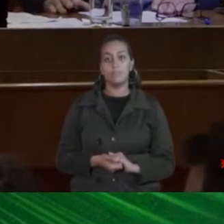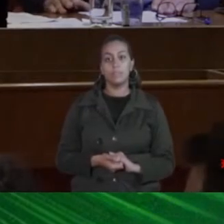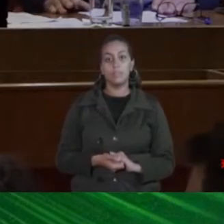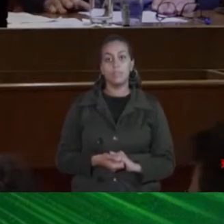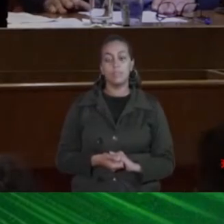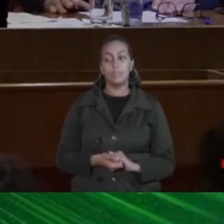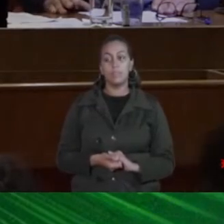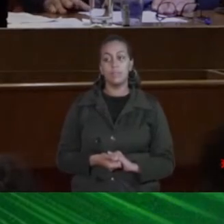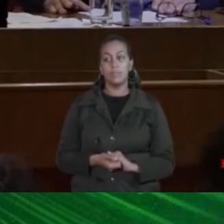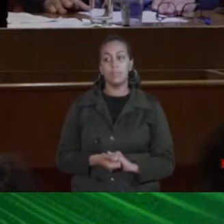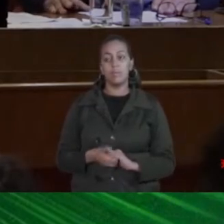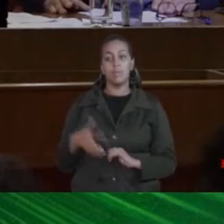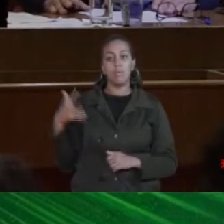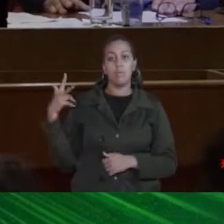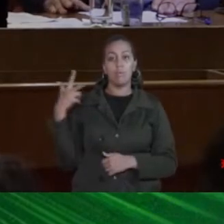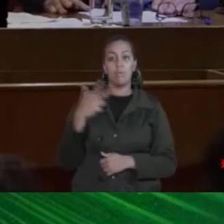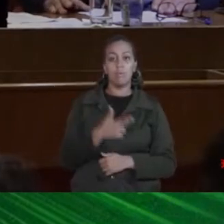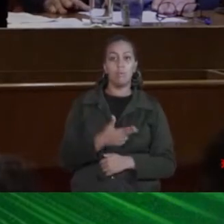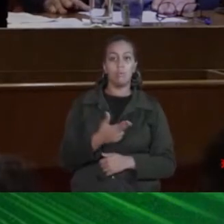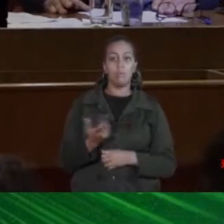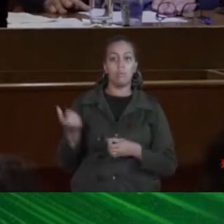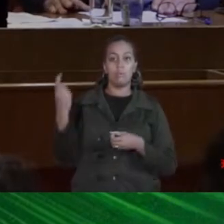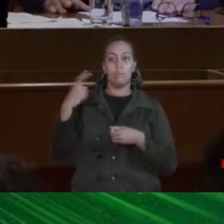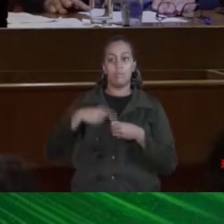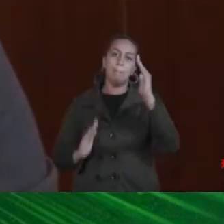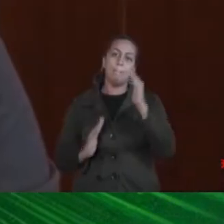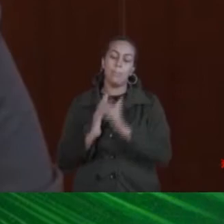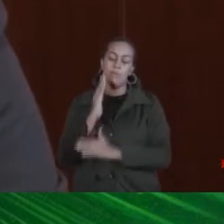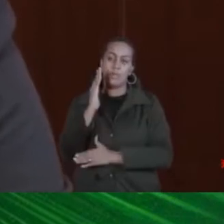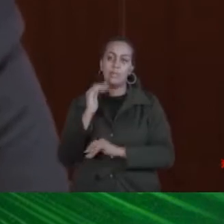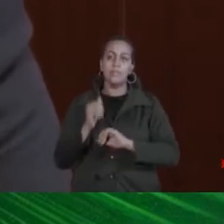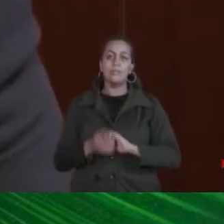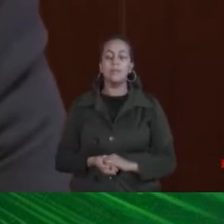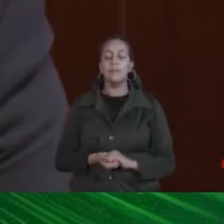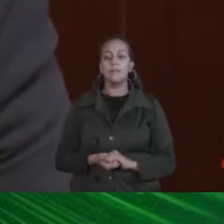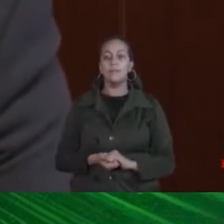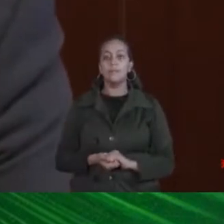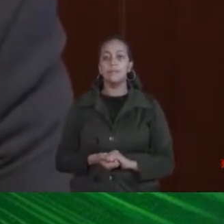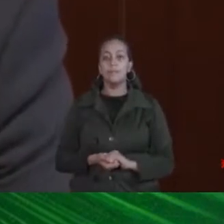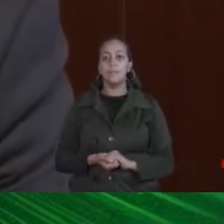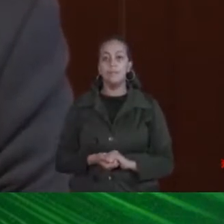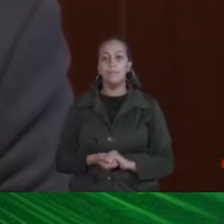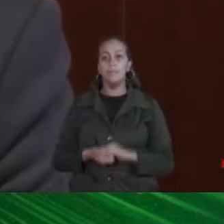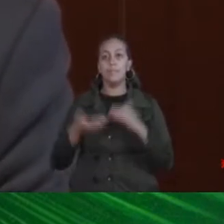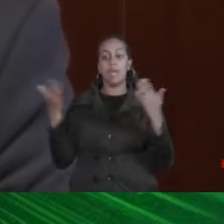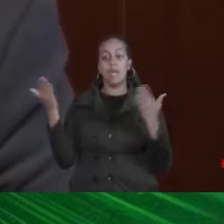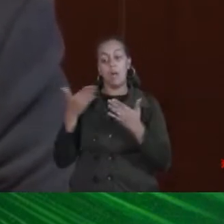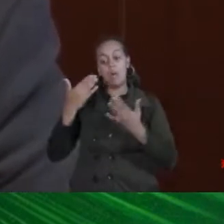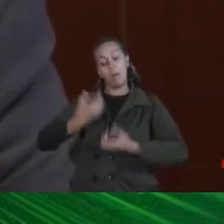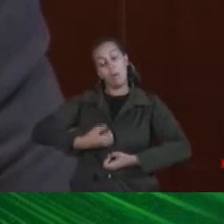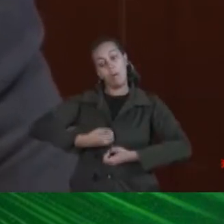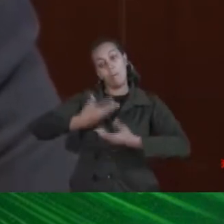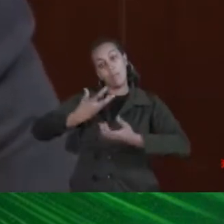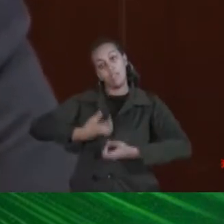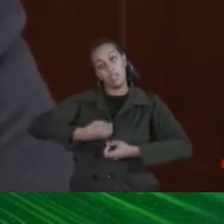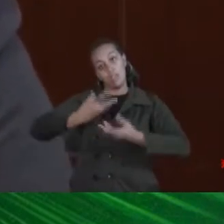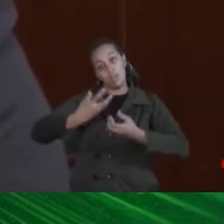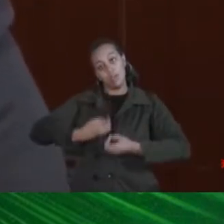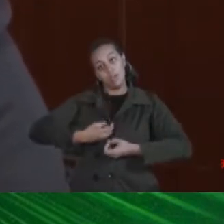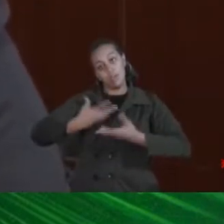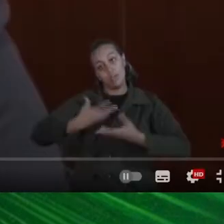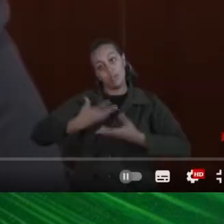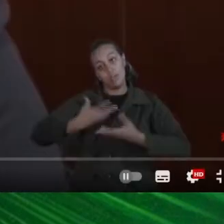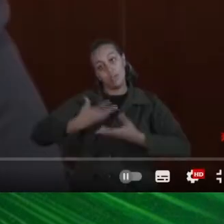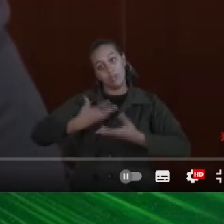sugiro a técnica que corte o som e depois você coloca por favor passamos agora a homenagem ao nosso querido